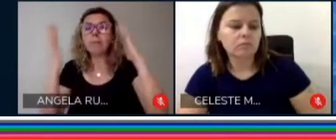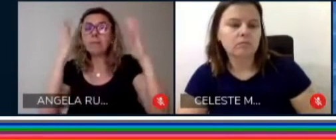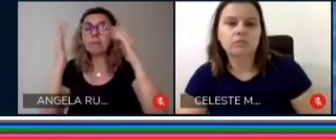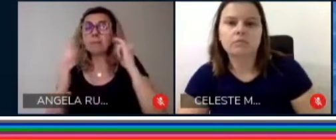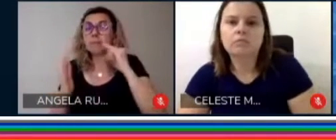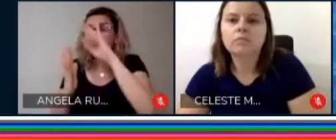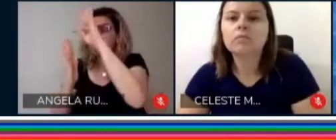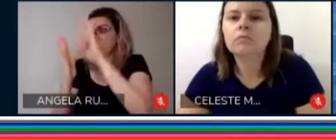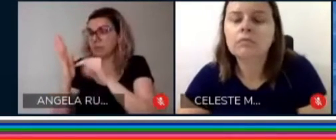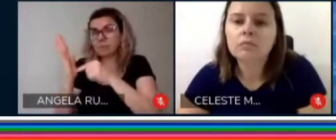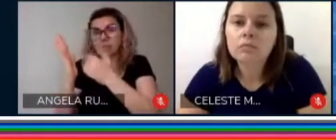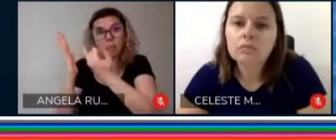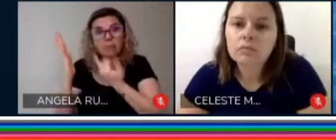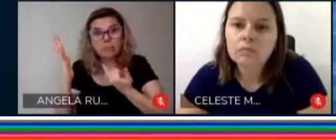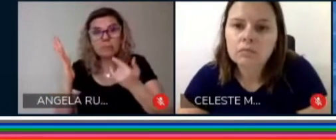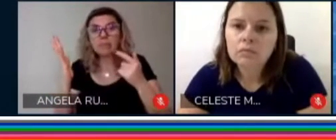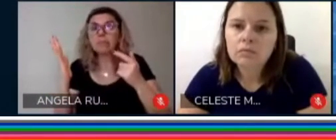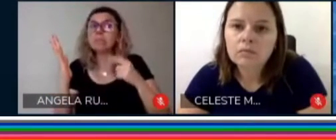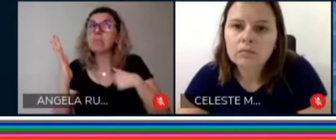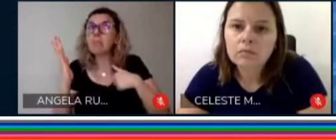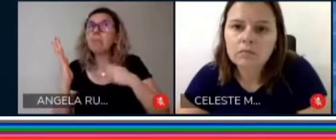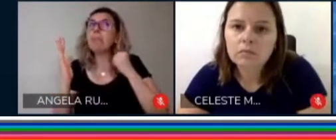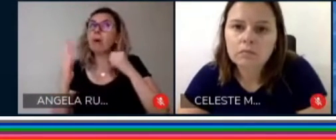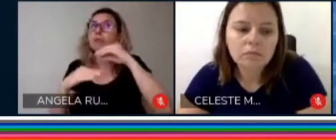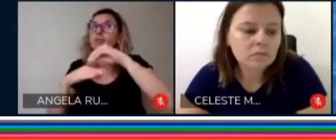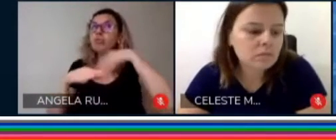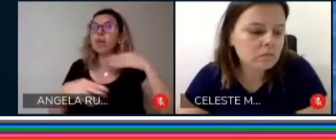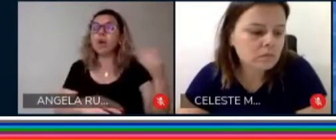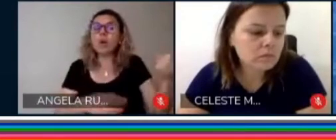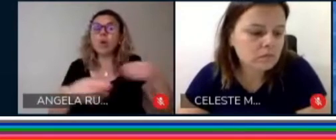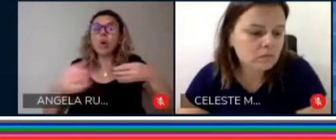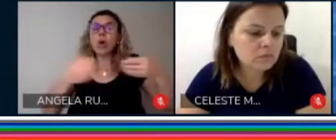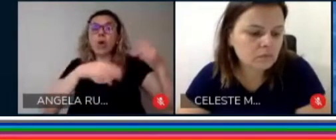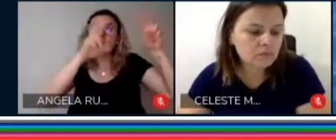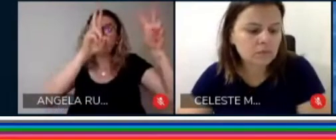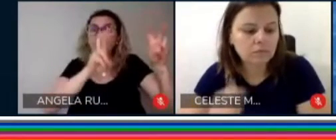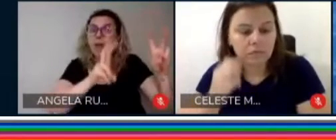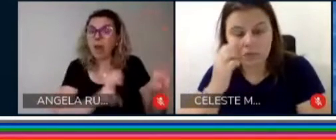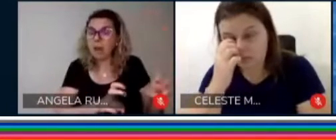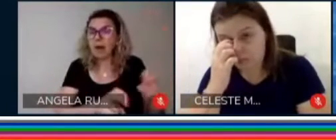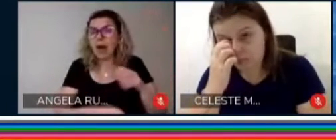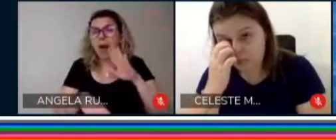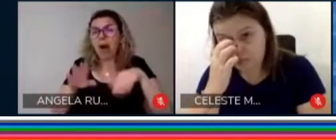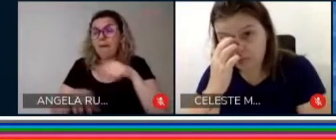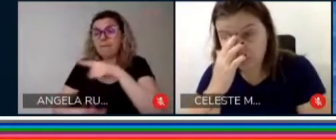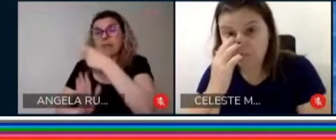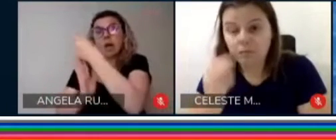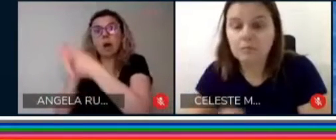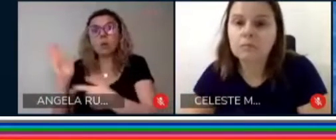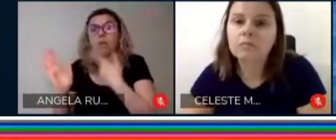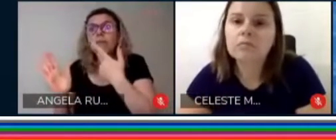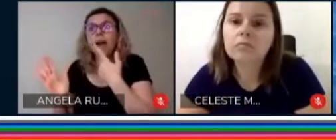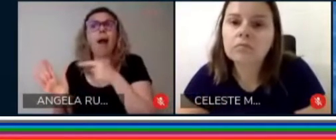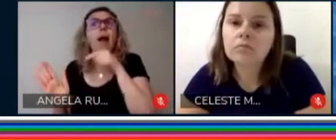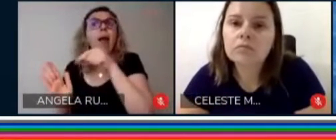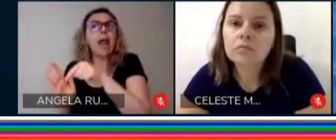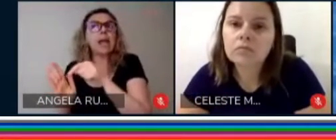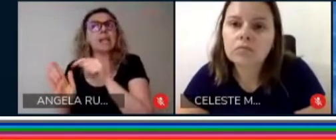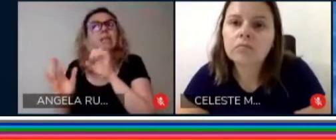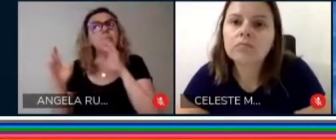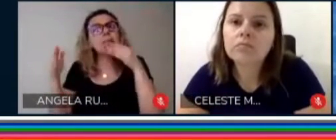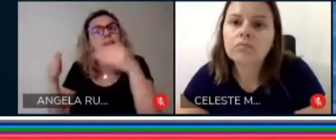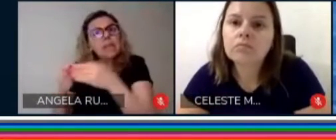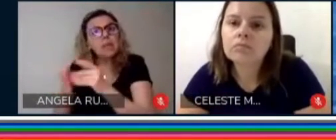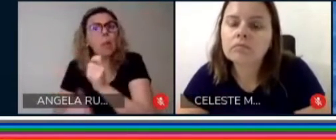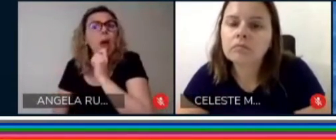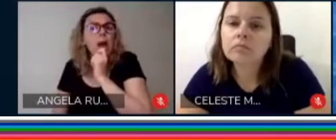contidas no texto indicam novos tópicos, como eu falei para vocês, às vezes é ali no gancho do autor que você consegue perceber que falta